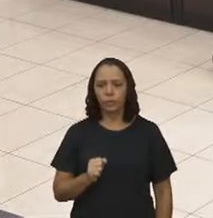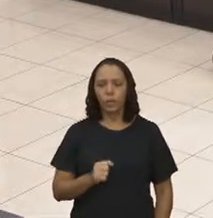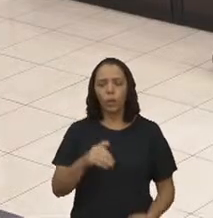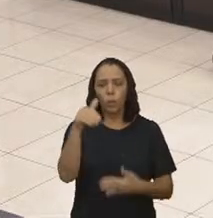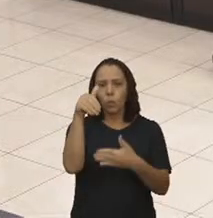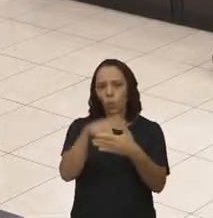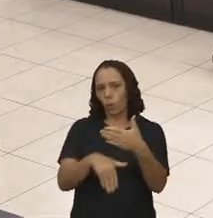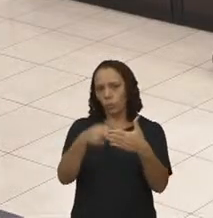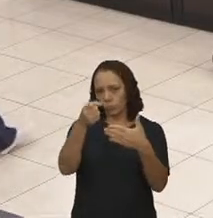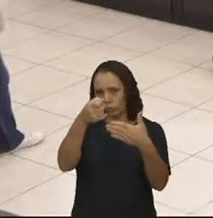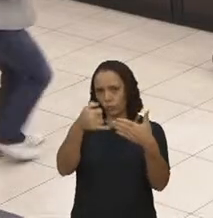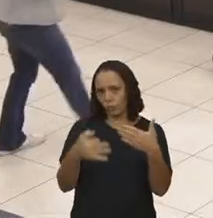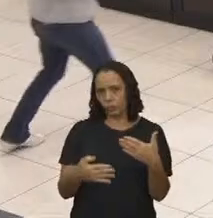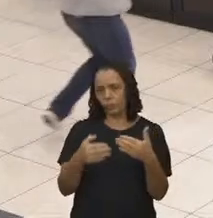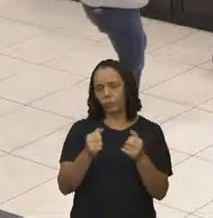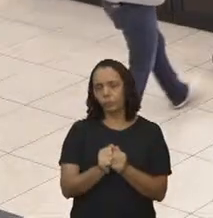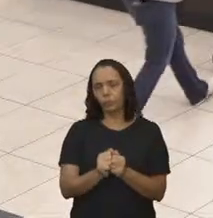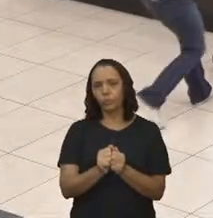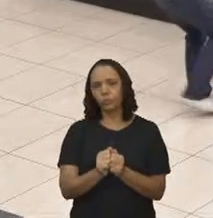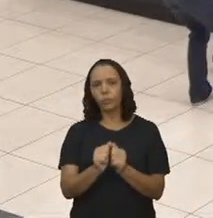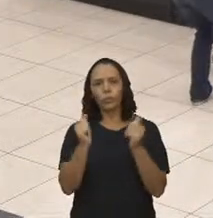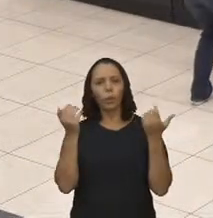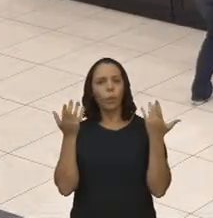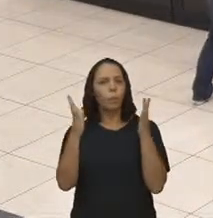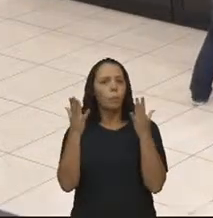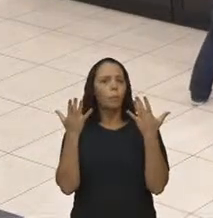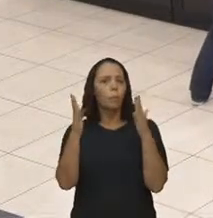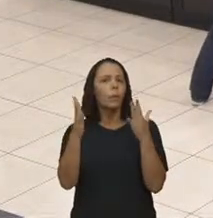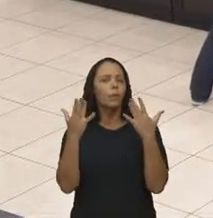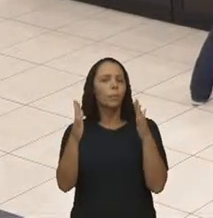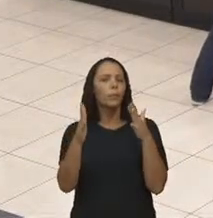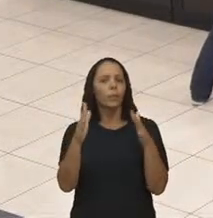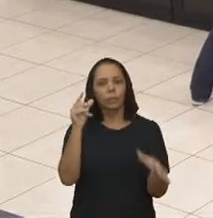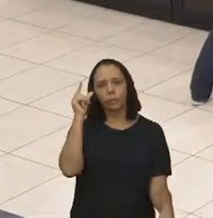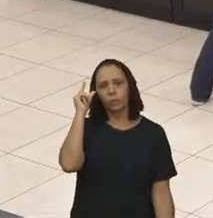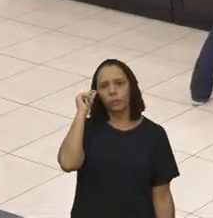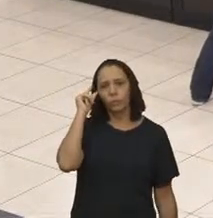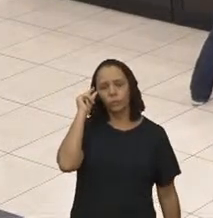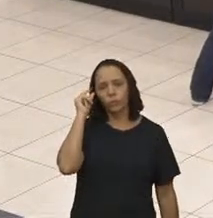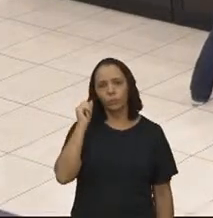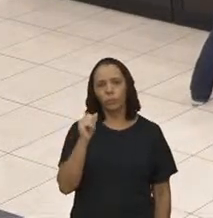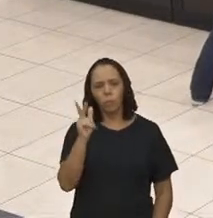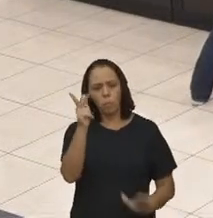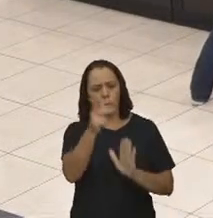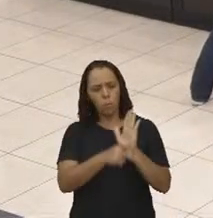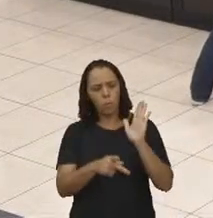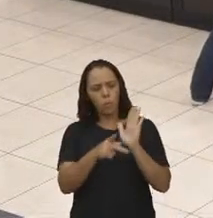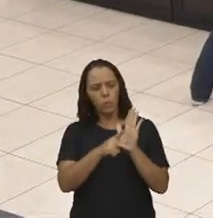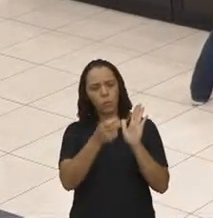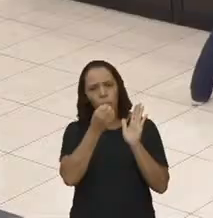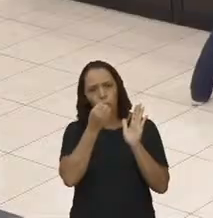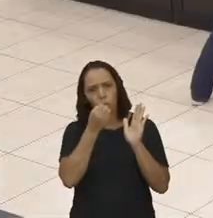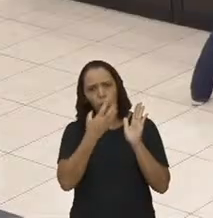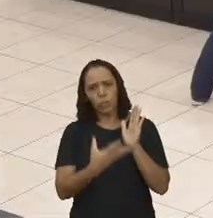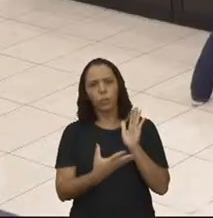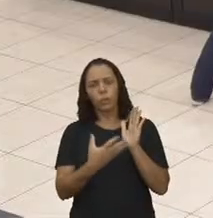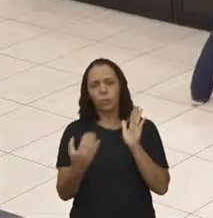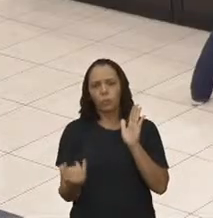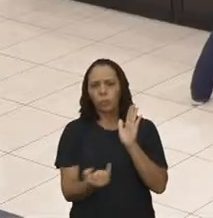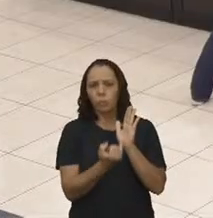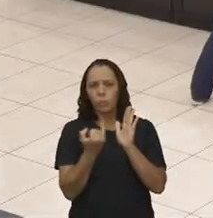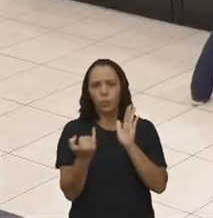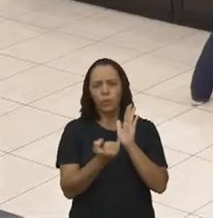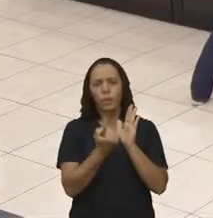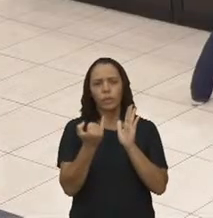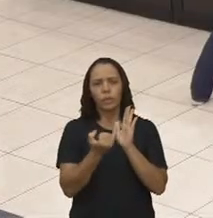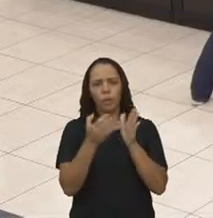Justificando o meu voto, quero parabenizar o nosso amigo aí, Jean, pelo projeto, muito importante para